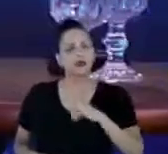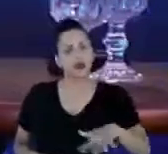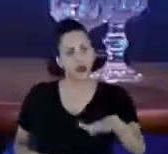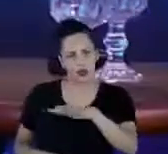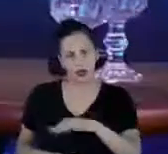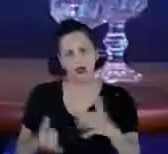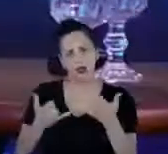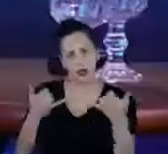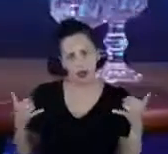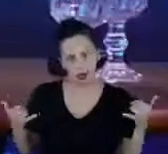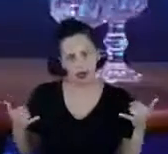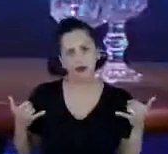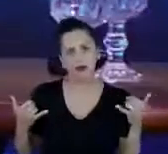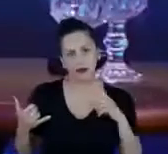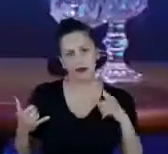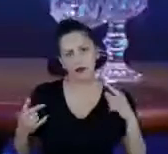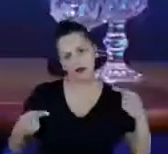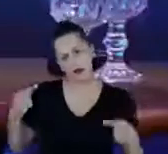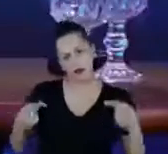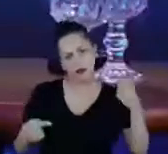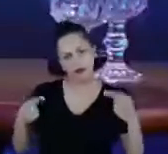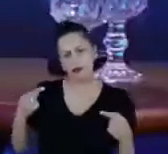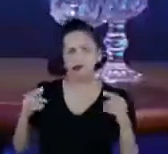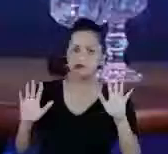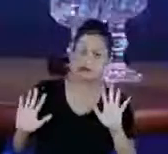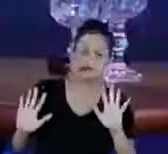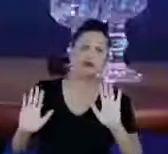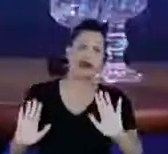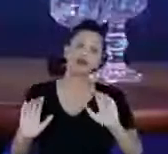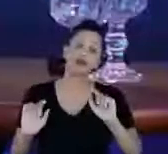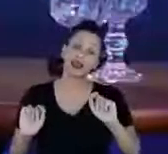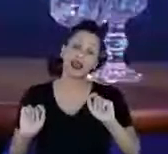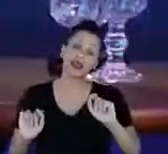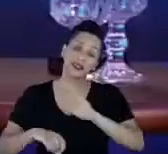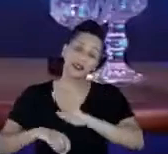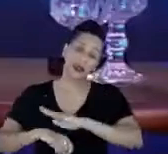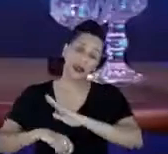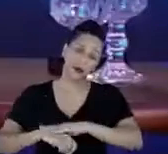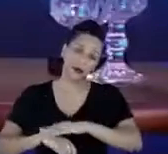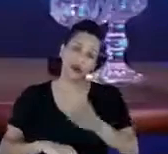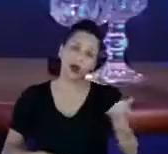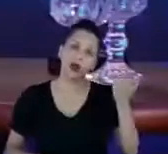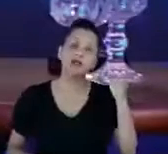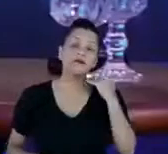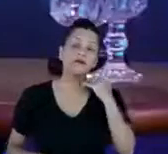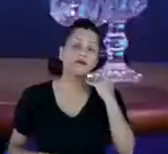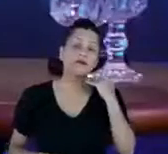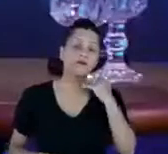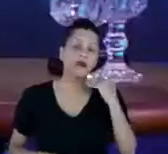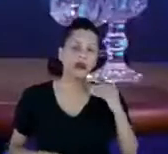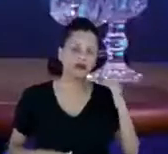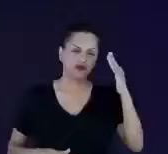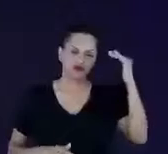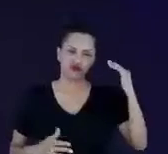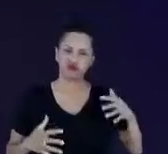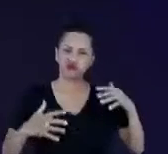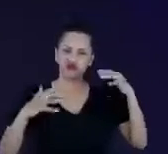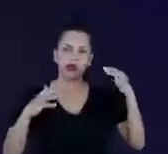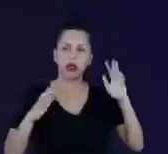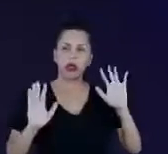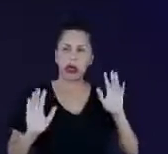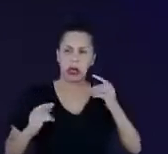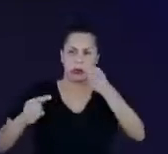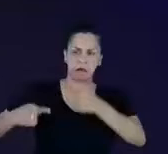que historicamente você não tem competição etc acho que você conversão de tempo é os grandes bancos são vinham competição na Índia tenho a e